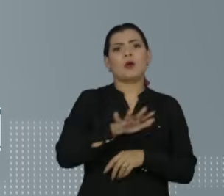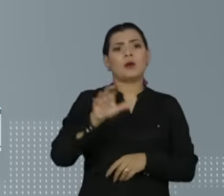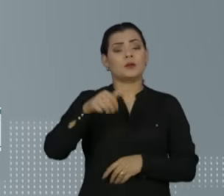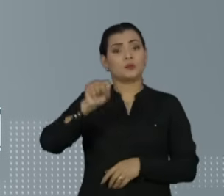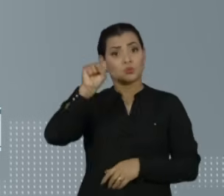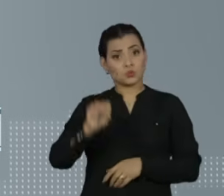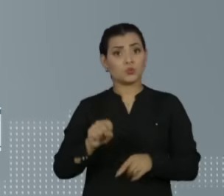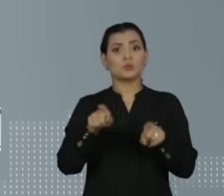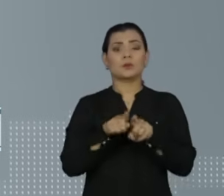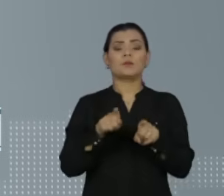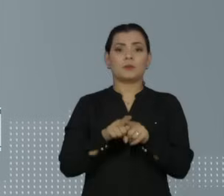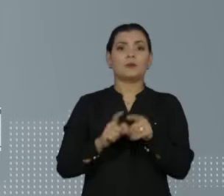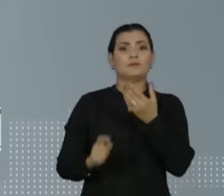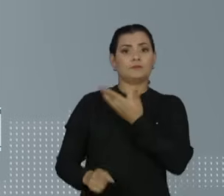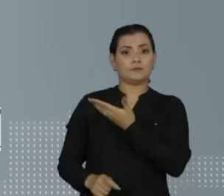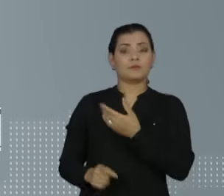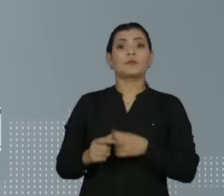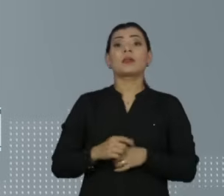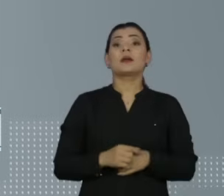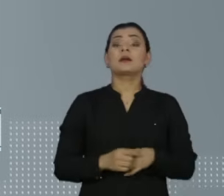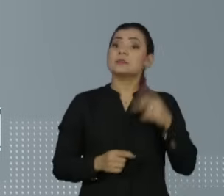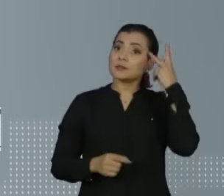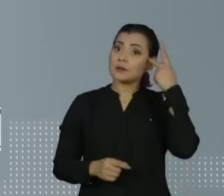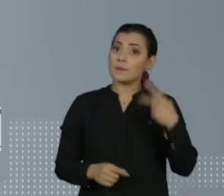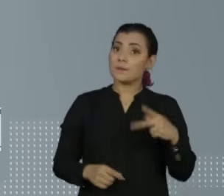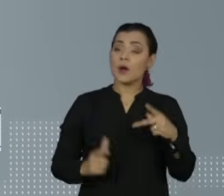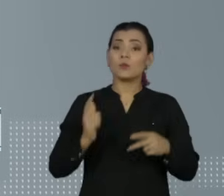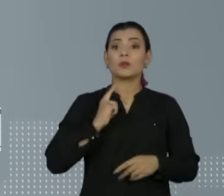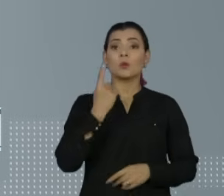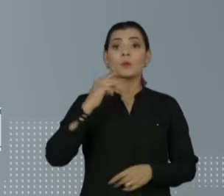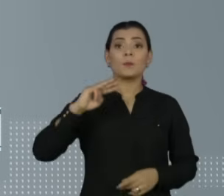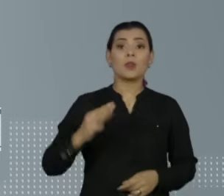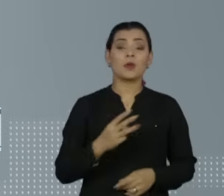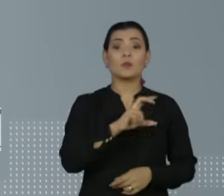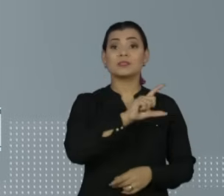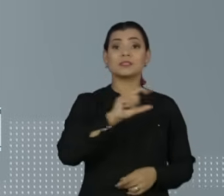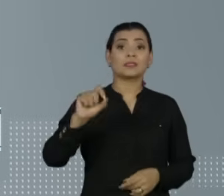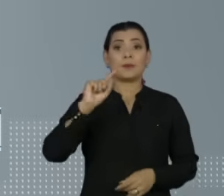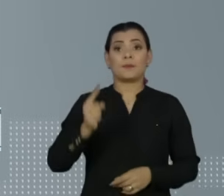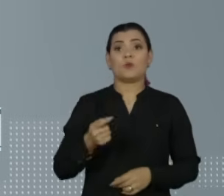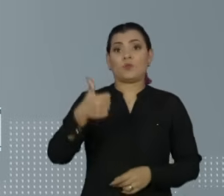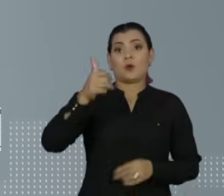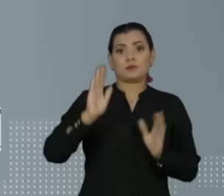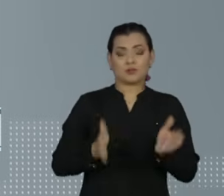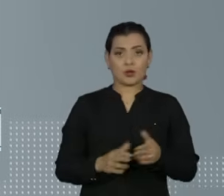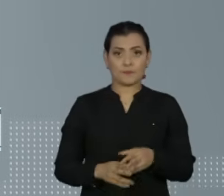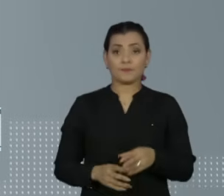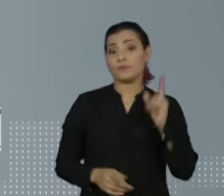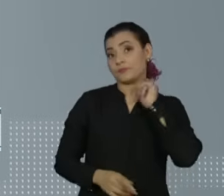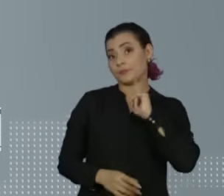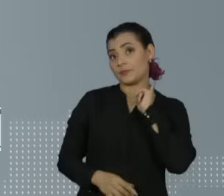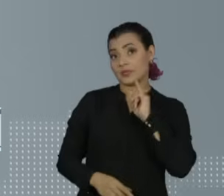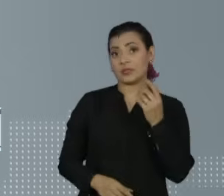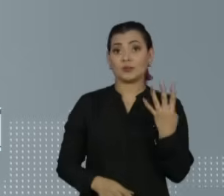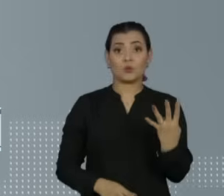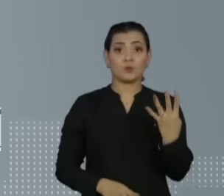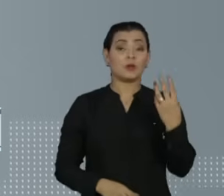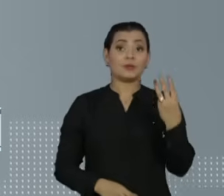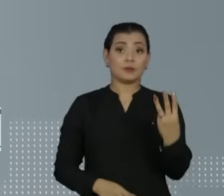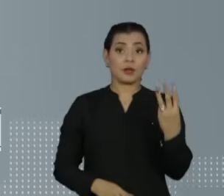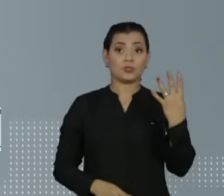Catarina e Rio Grande do Sul. São Paulo se aproxima de 1.100.000 casos. Em Minas Gerais, são